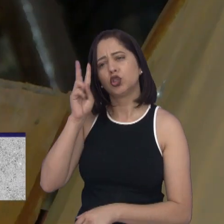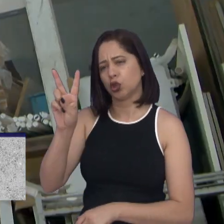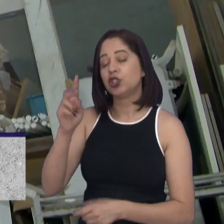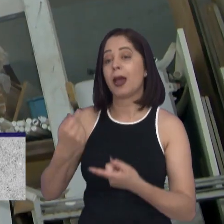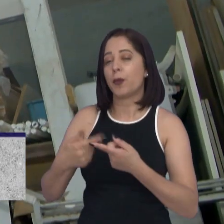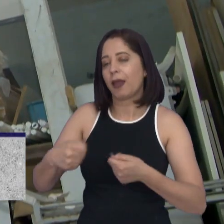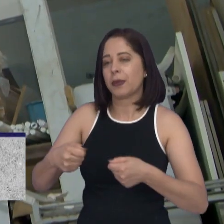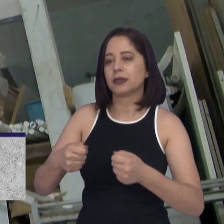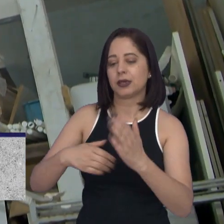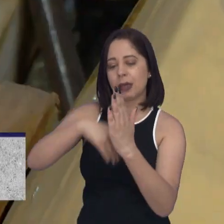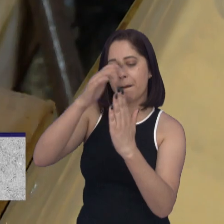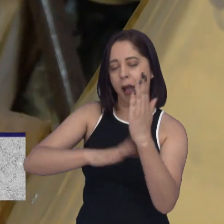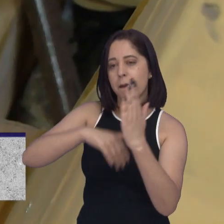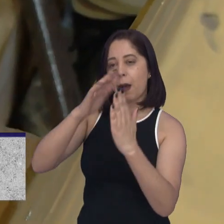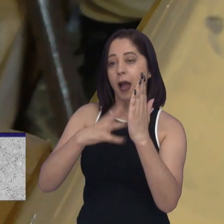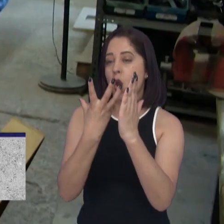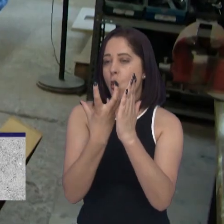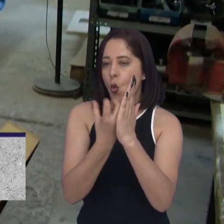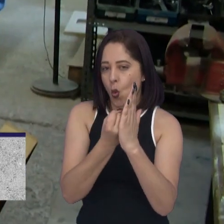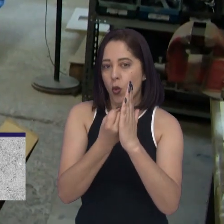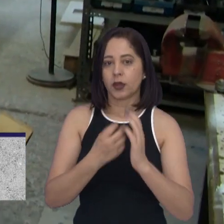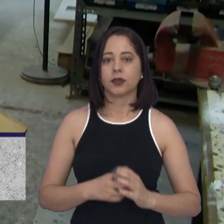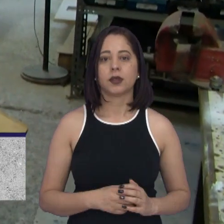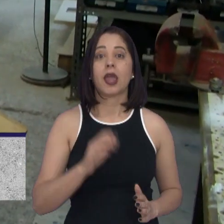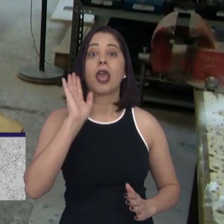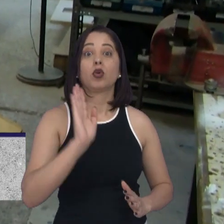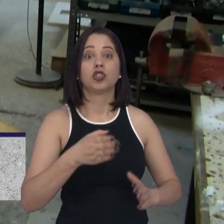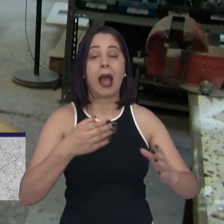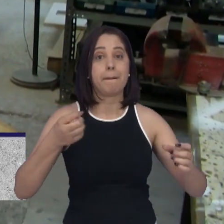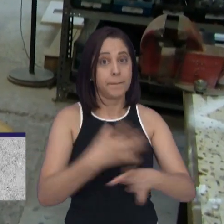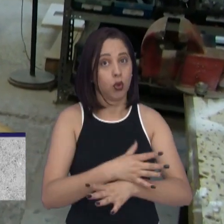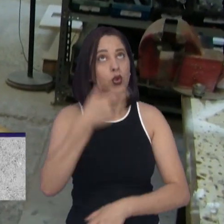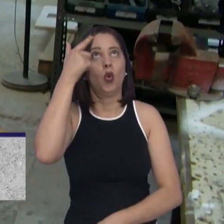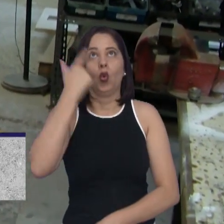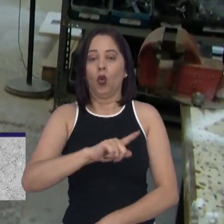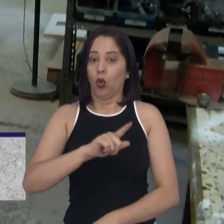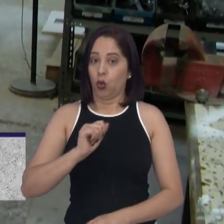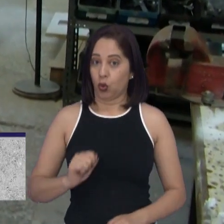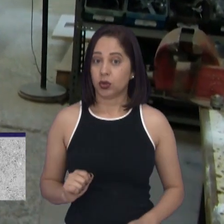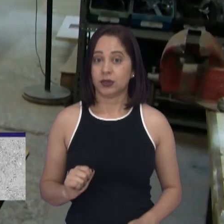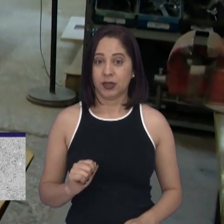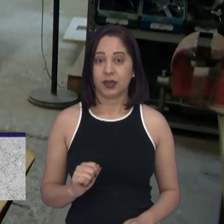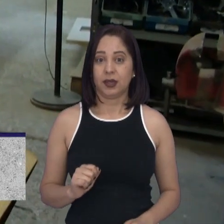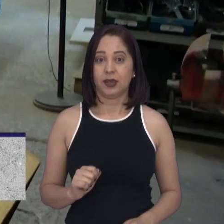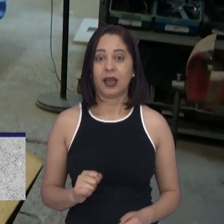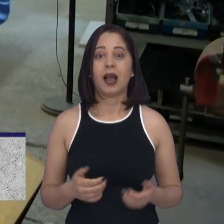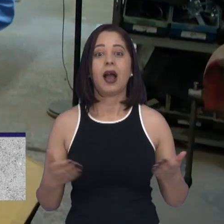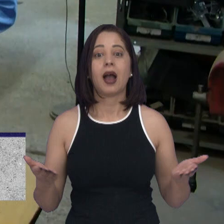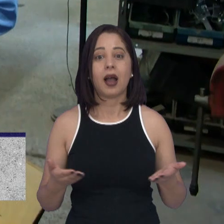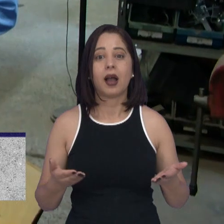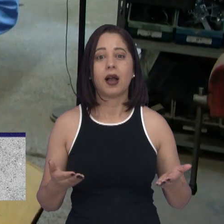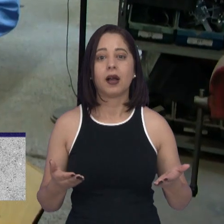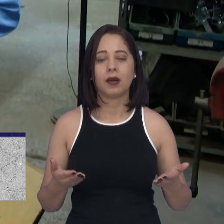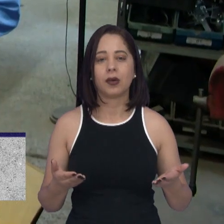de secagem, né? Desde você cortar um tambor, lixar, preparar. Parafusei aos trancos e barrancos, como diria a minha avó. Foi bem. E agora a gente